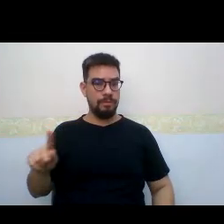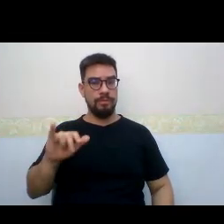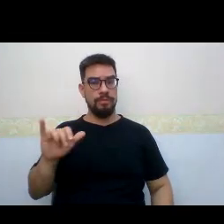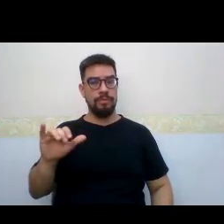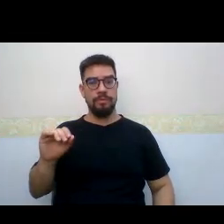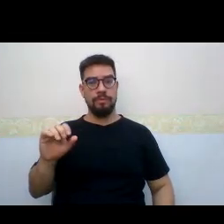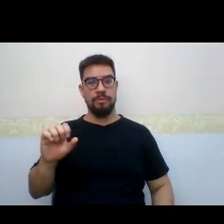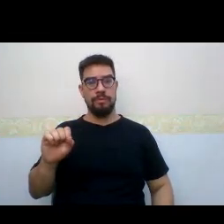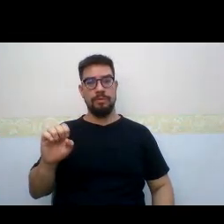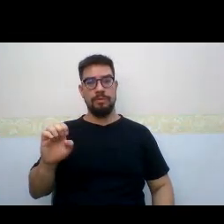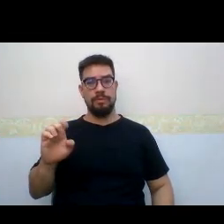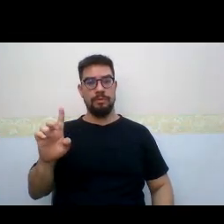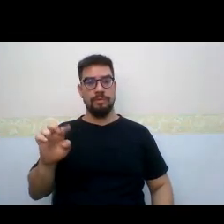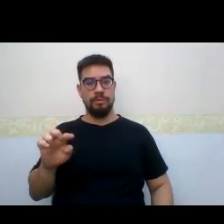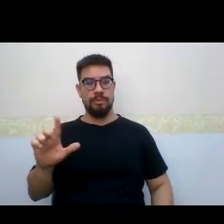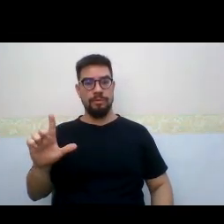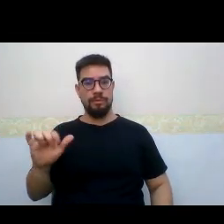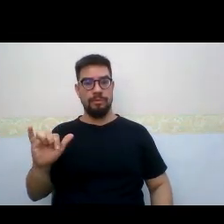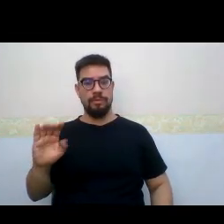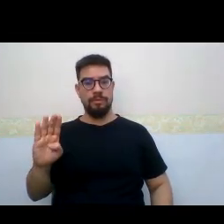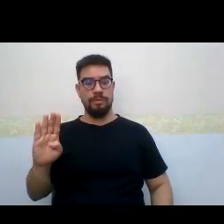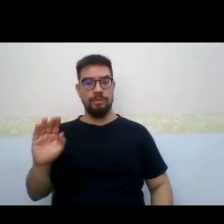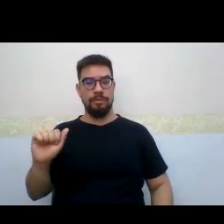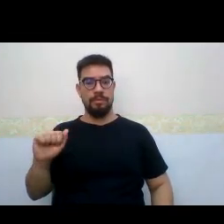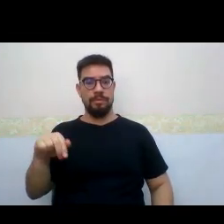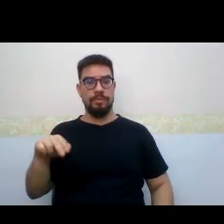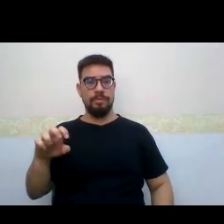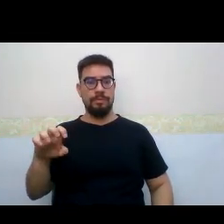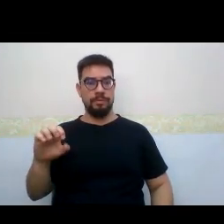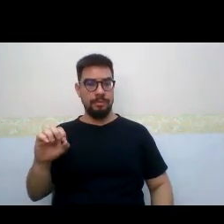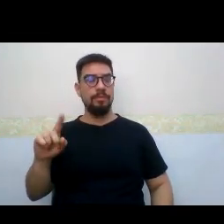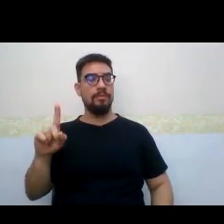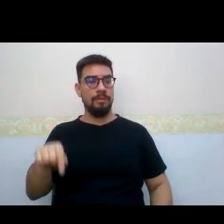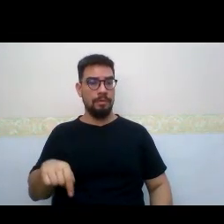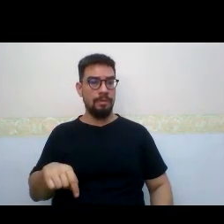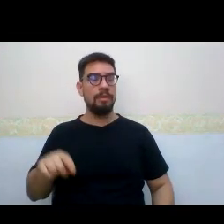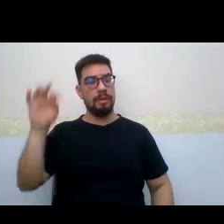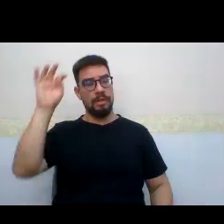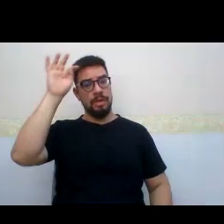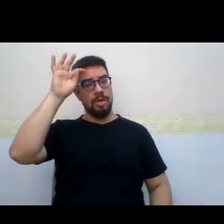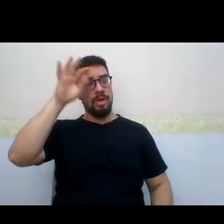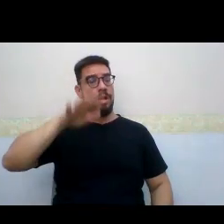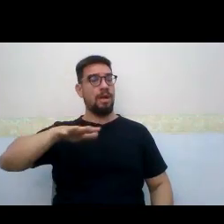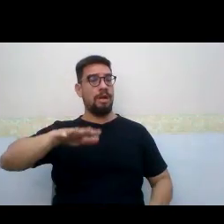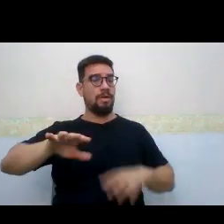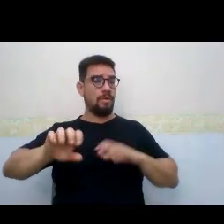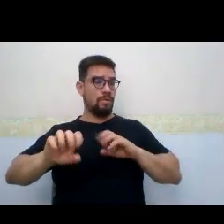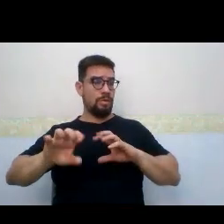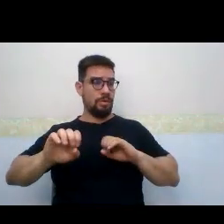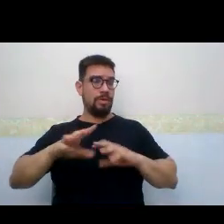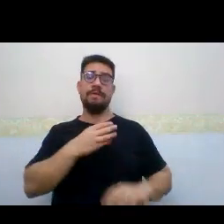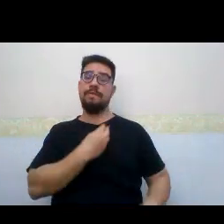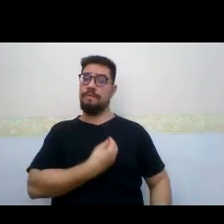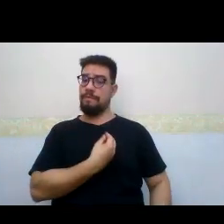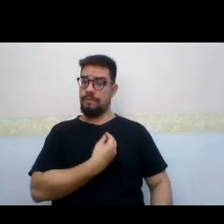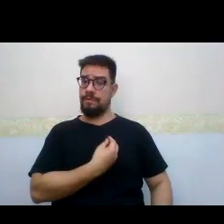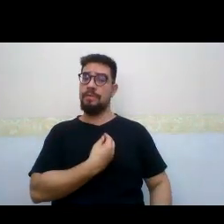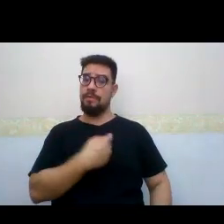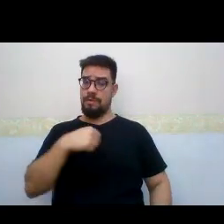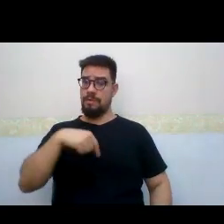área de educação, ainda vivo no Brasil, e ele fala muito de planejamento